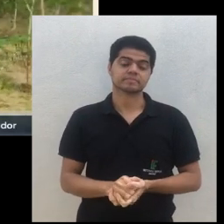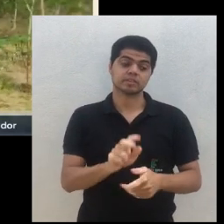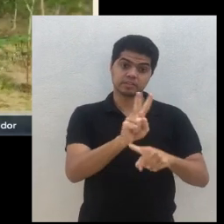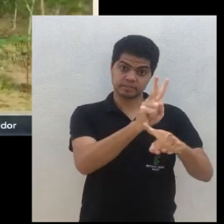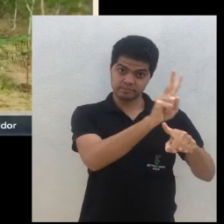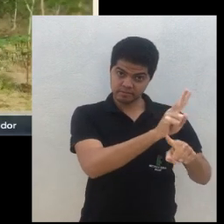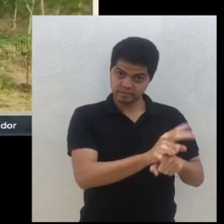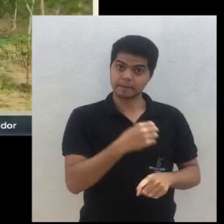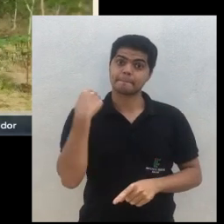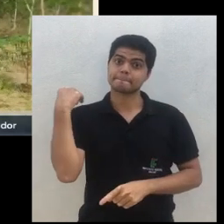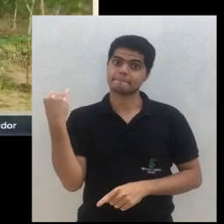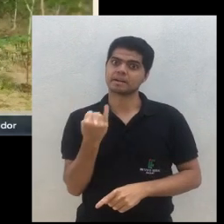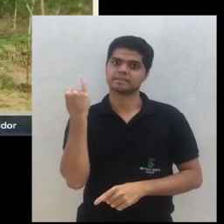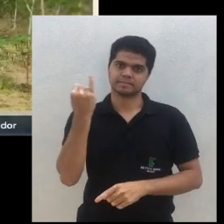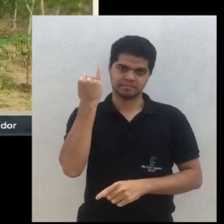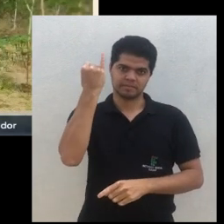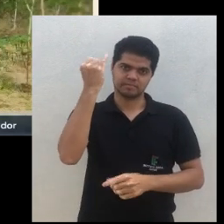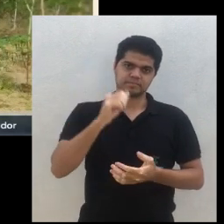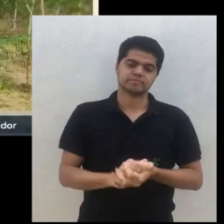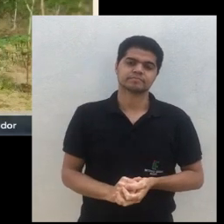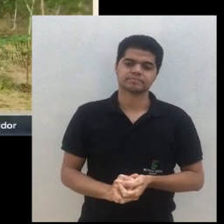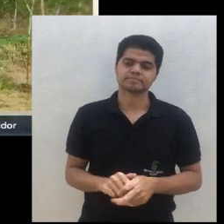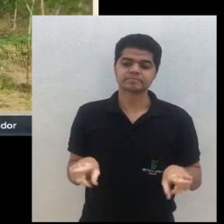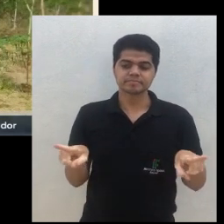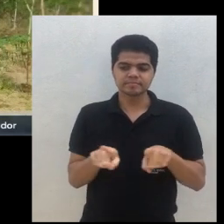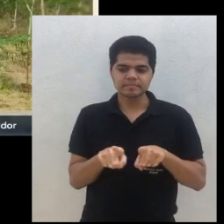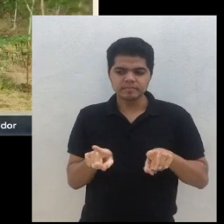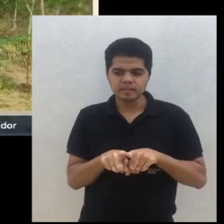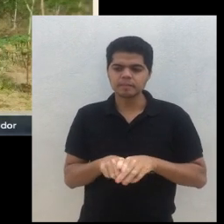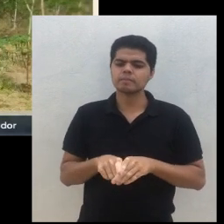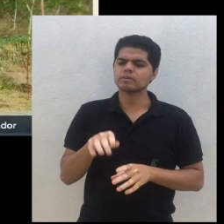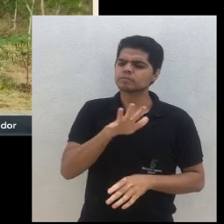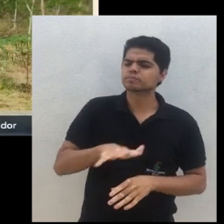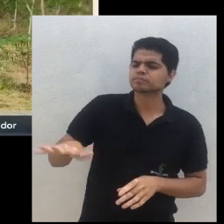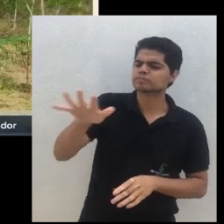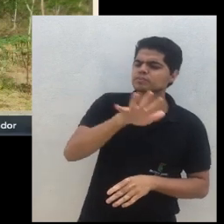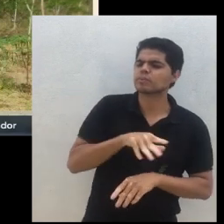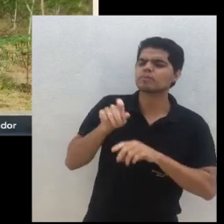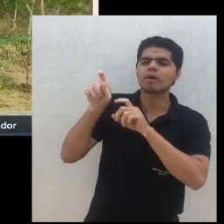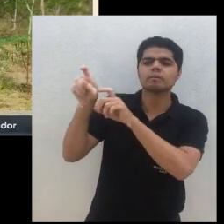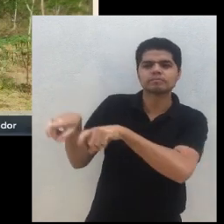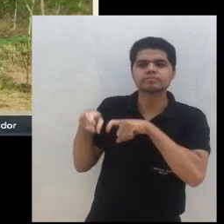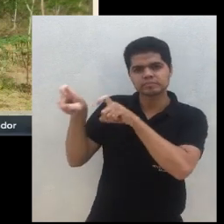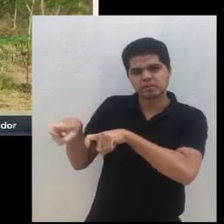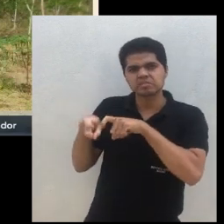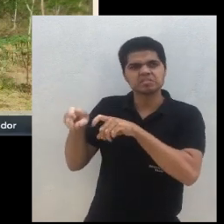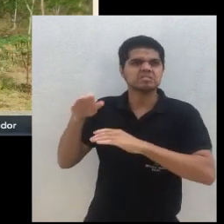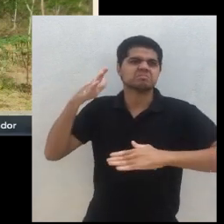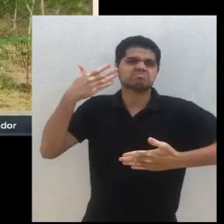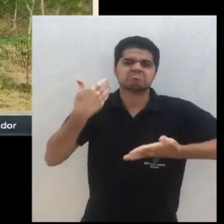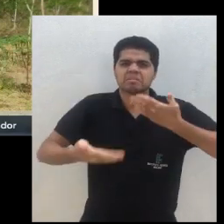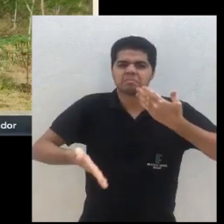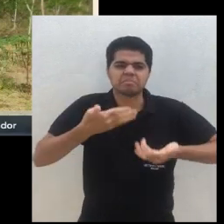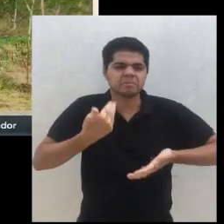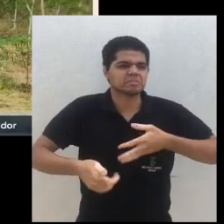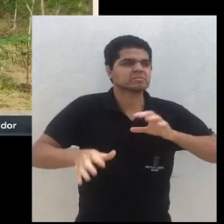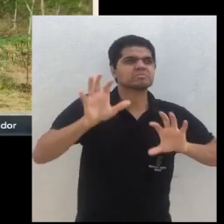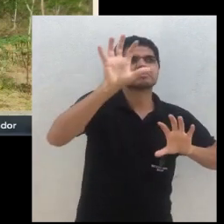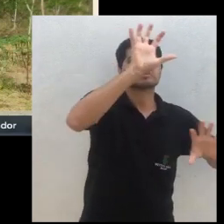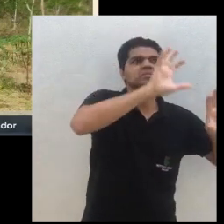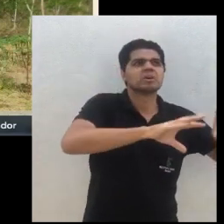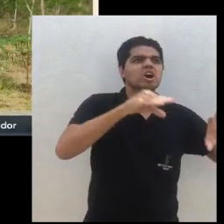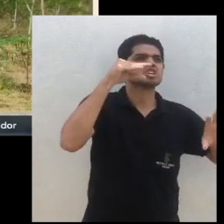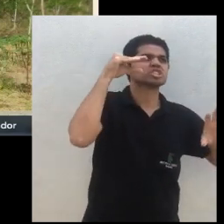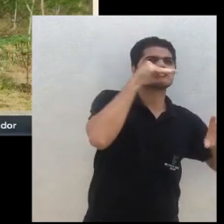principalmente, a segurança. E aí, quanto à zona agrícola, então, como eu disse a vocês, não importa se eu estou na região quente, se eu estou na região